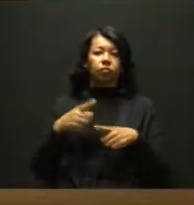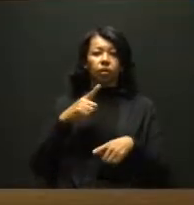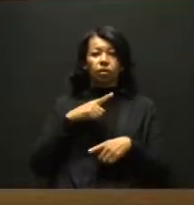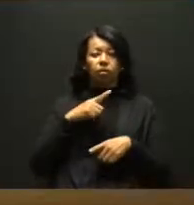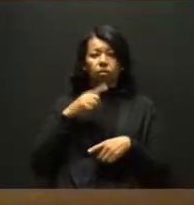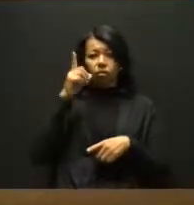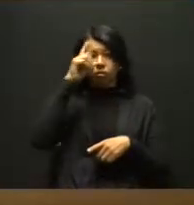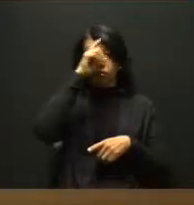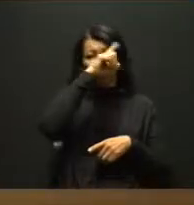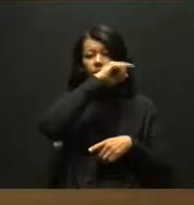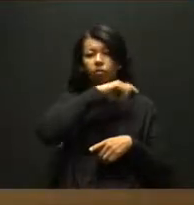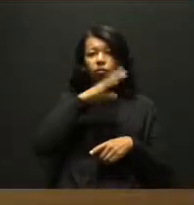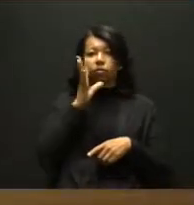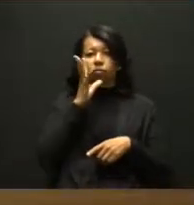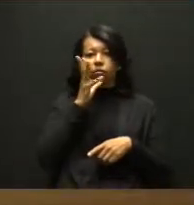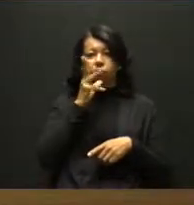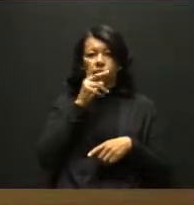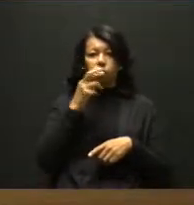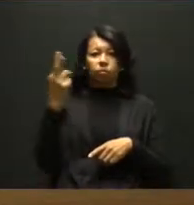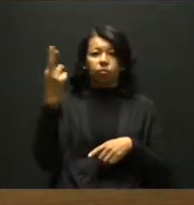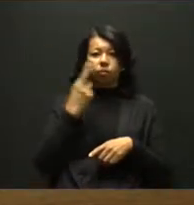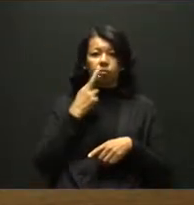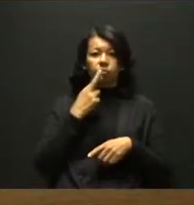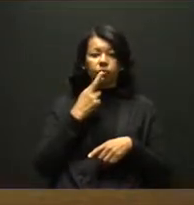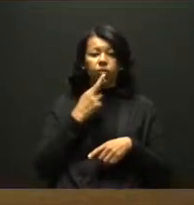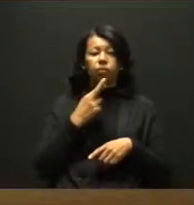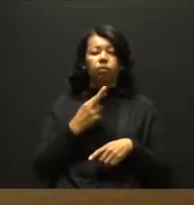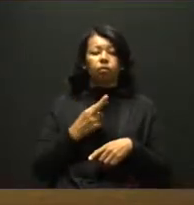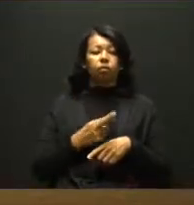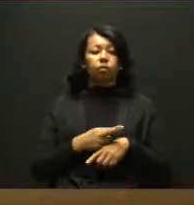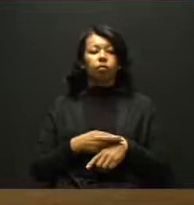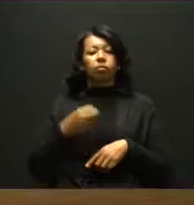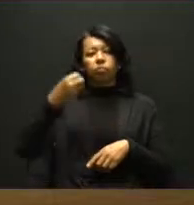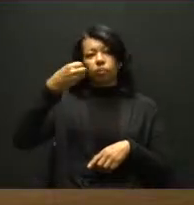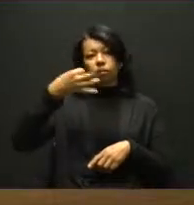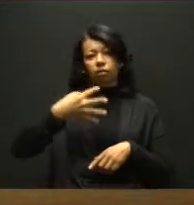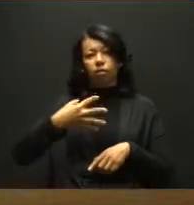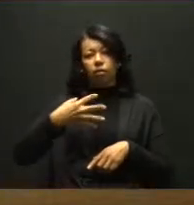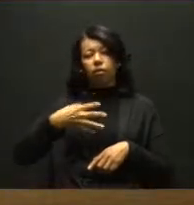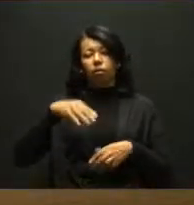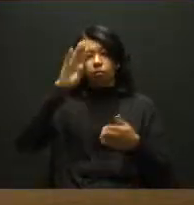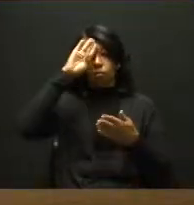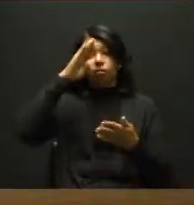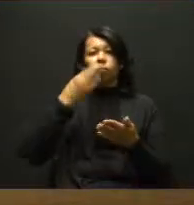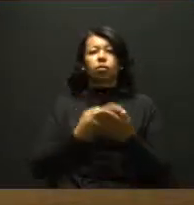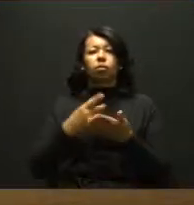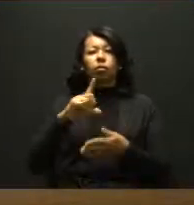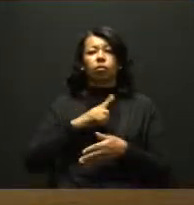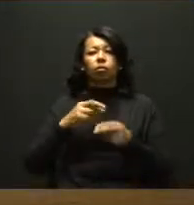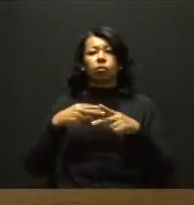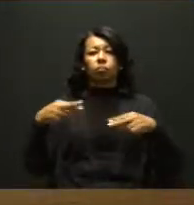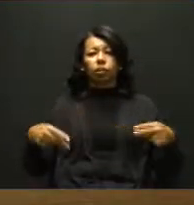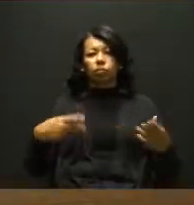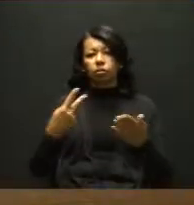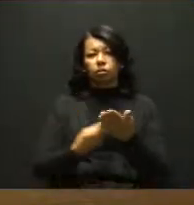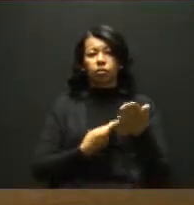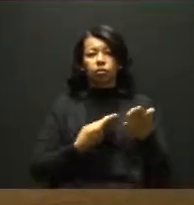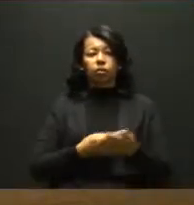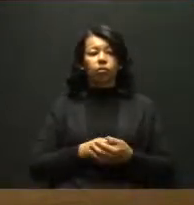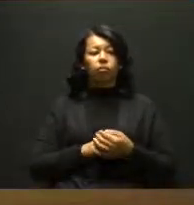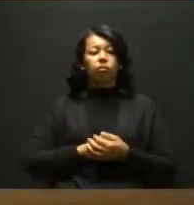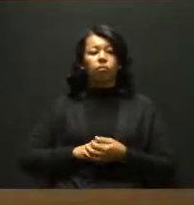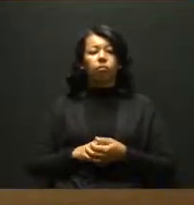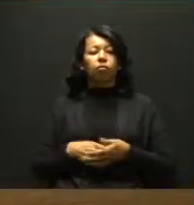essa demora para nos dar essa essa essa explicação eu acredito que tem alguma coisa errada é